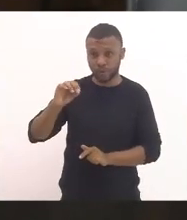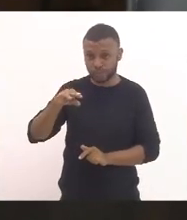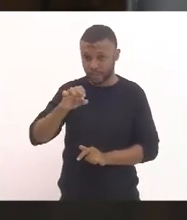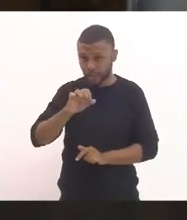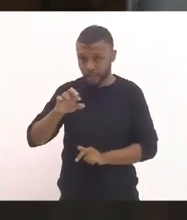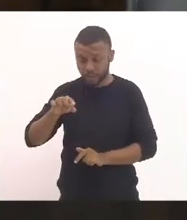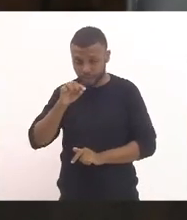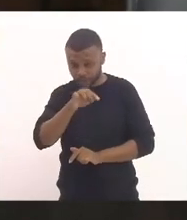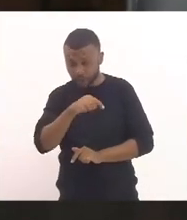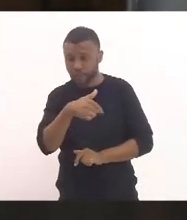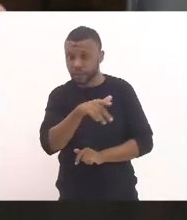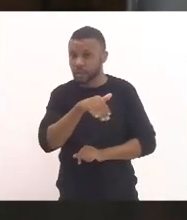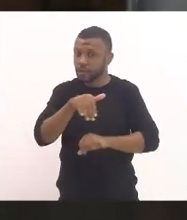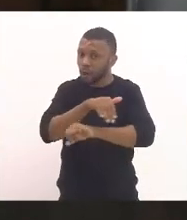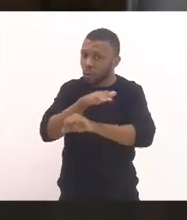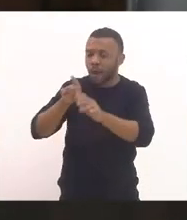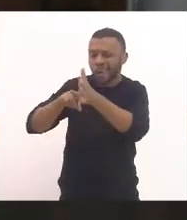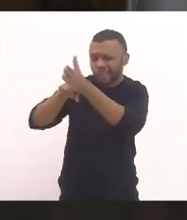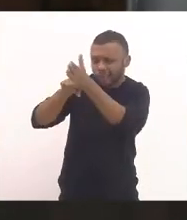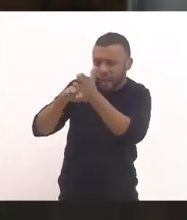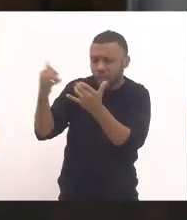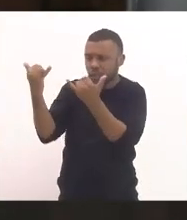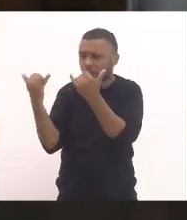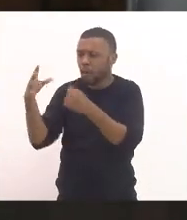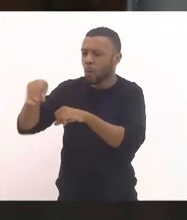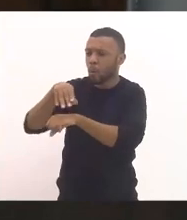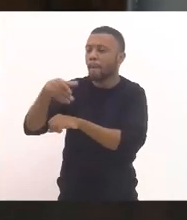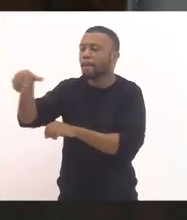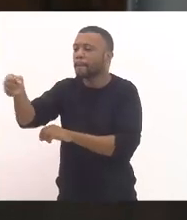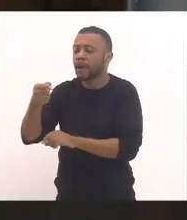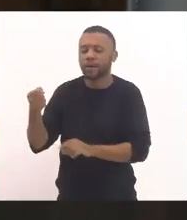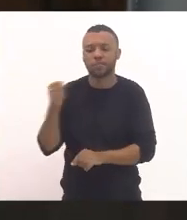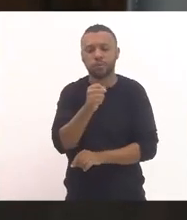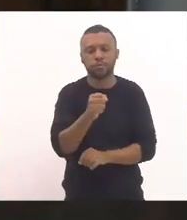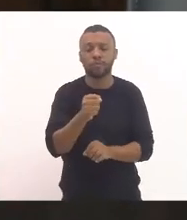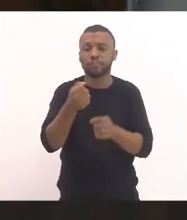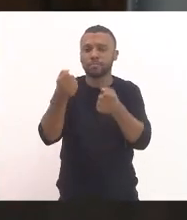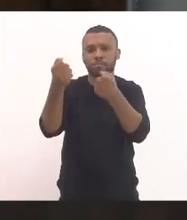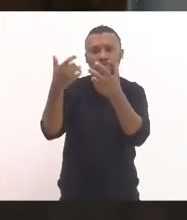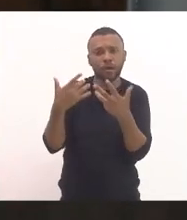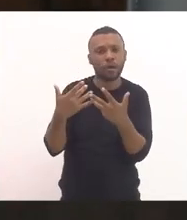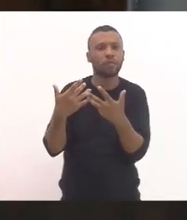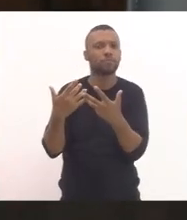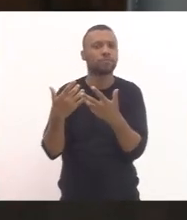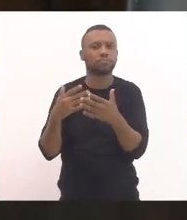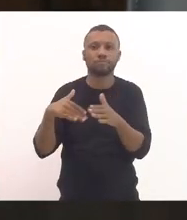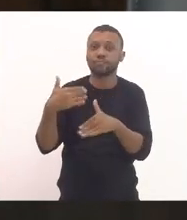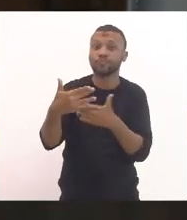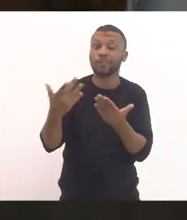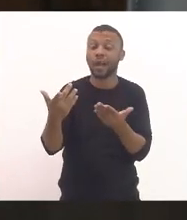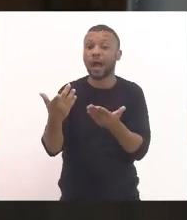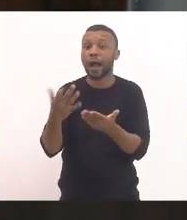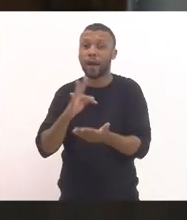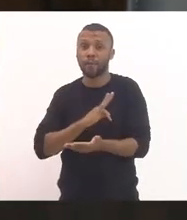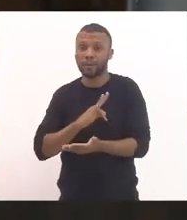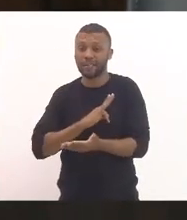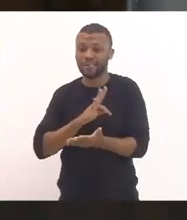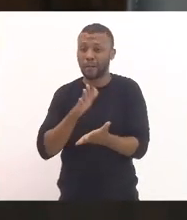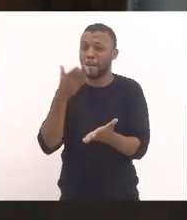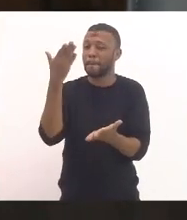que ir na rua tem que ver chegar tem que trazer para ser ouvido e por aí vai eu não vejo que a polícia perda